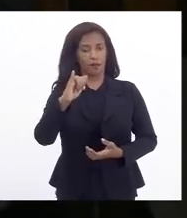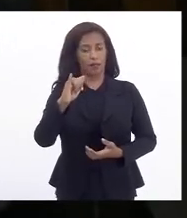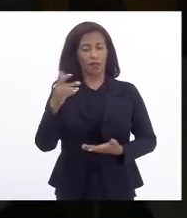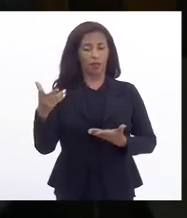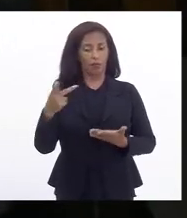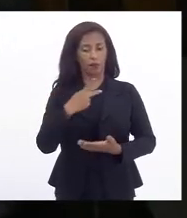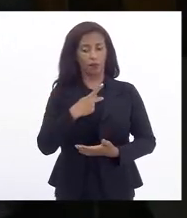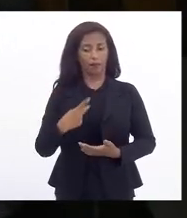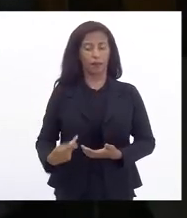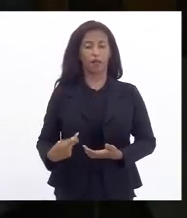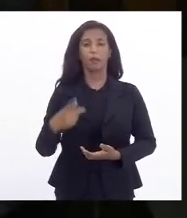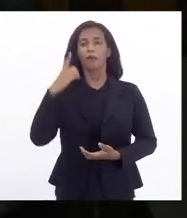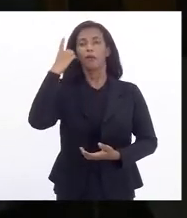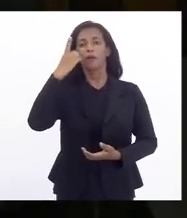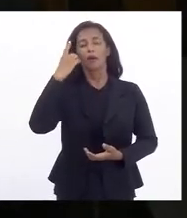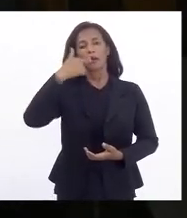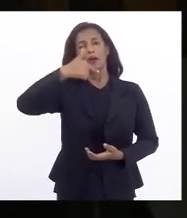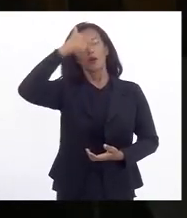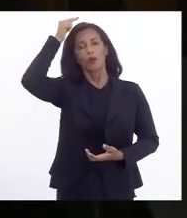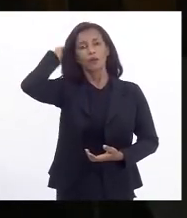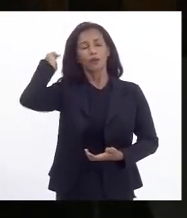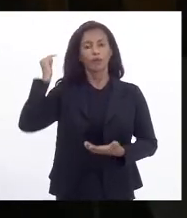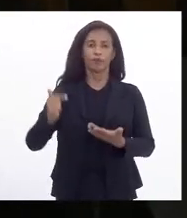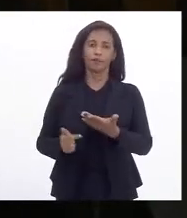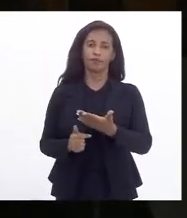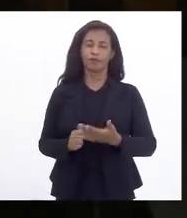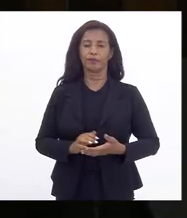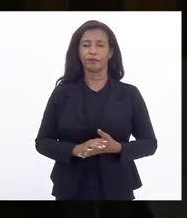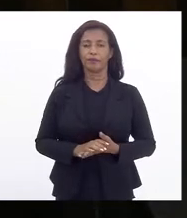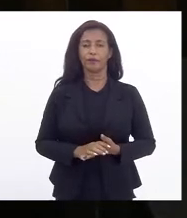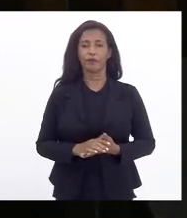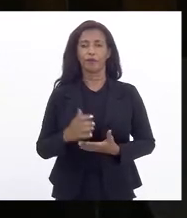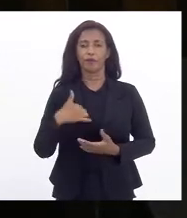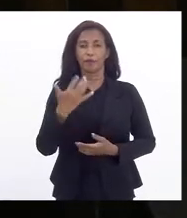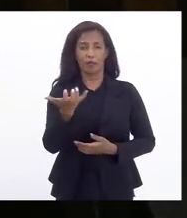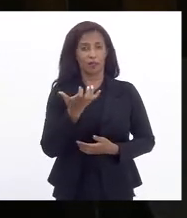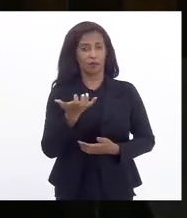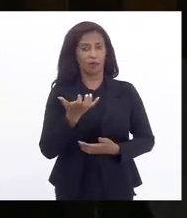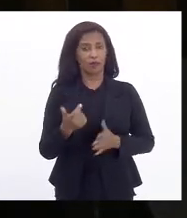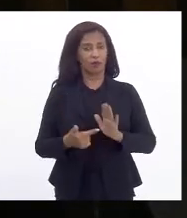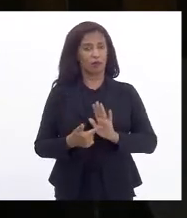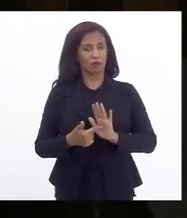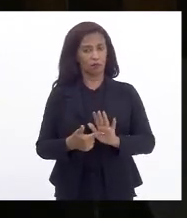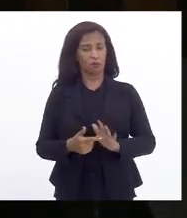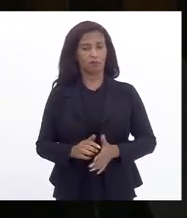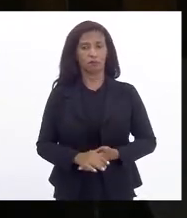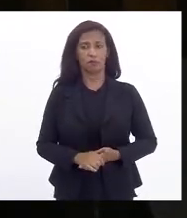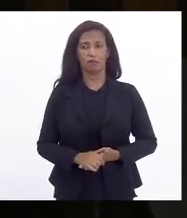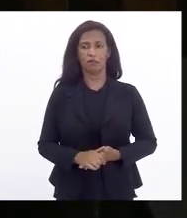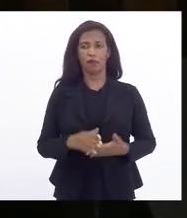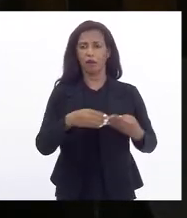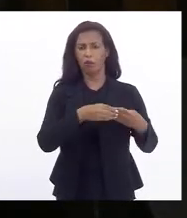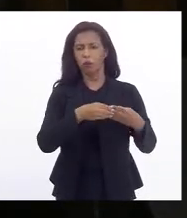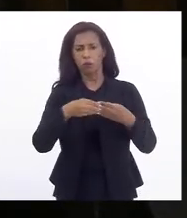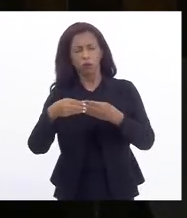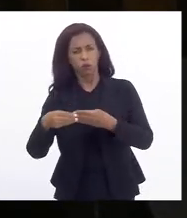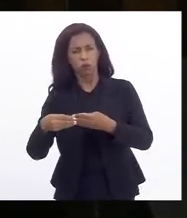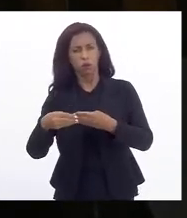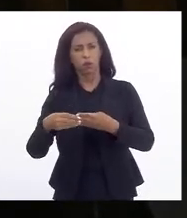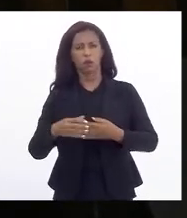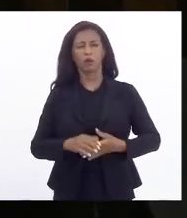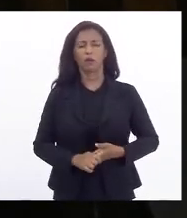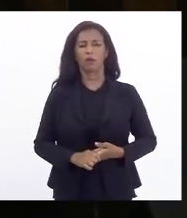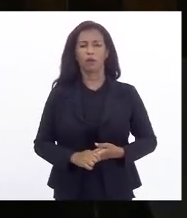presidida pelo Deputado Luiz Paulo Corrêa da Rocha e eu quero ressaltar a condução